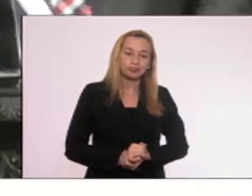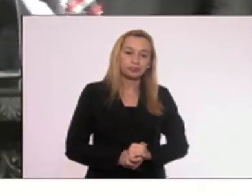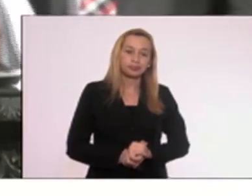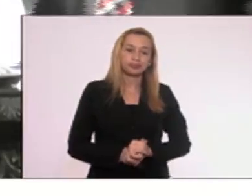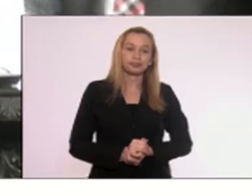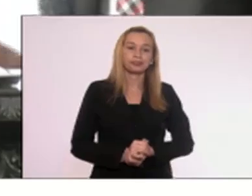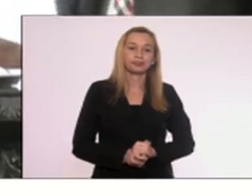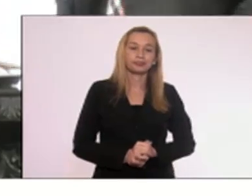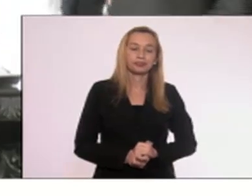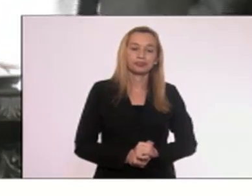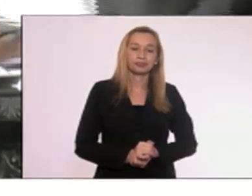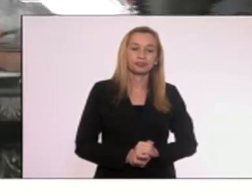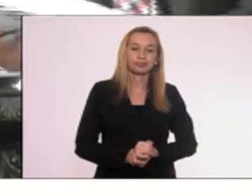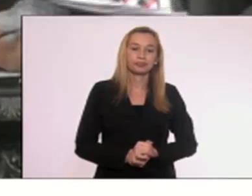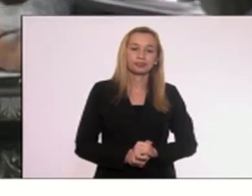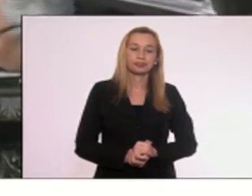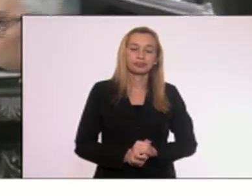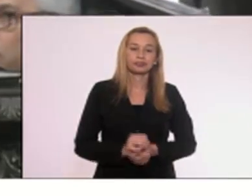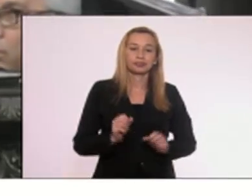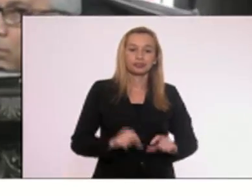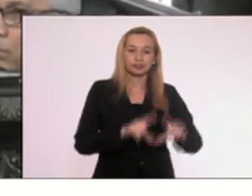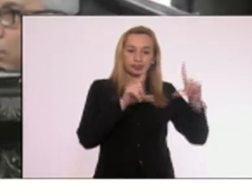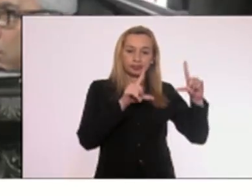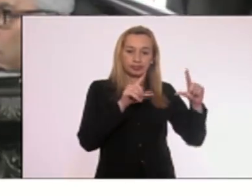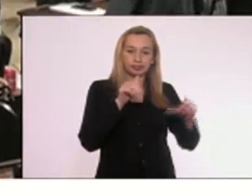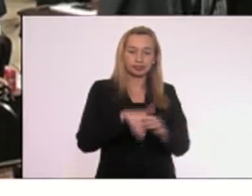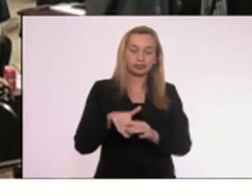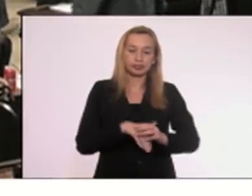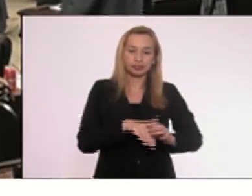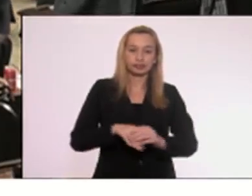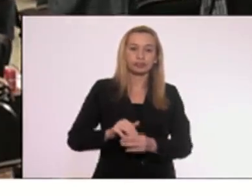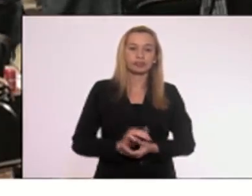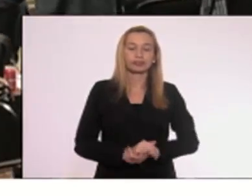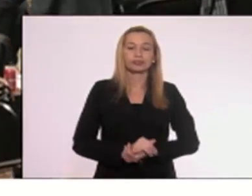Pela manutenção, nós vamos votar no painel.